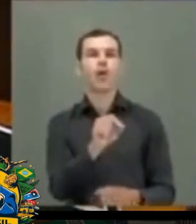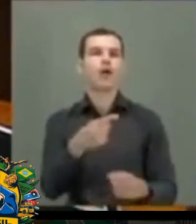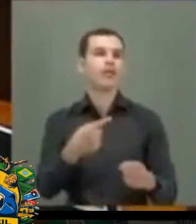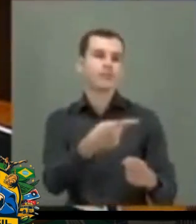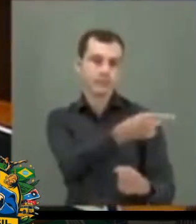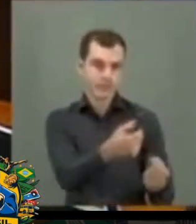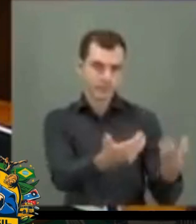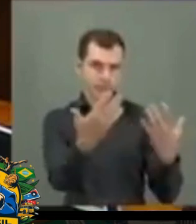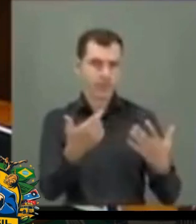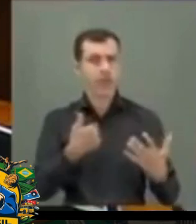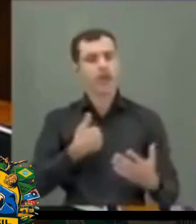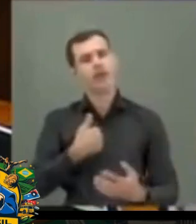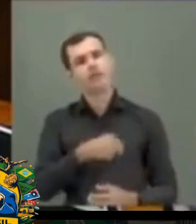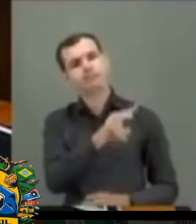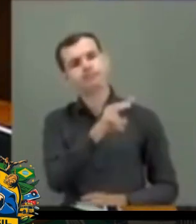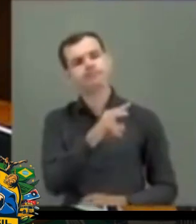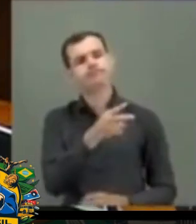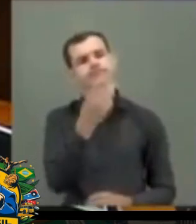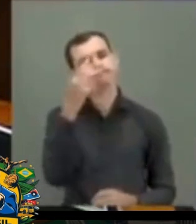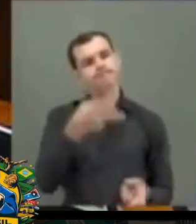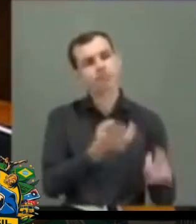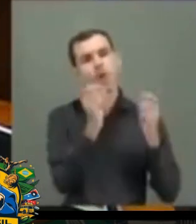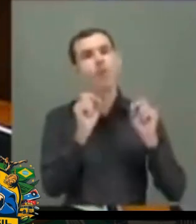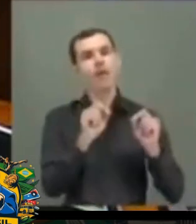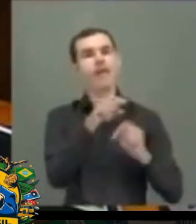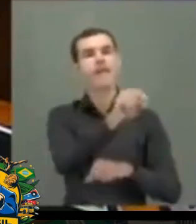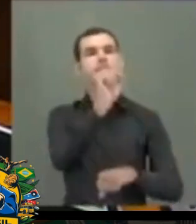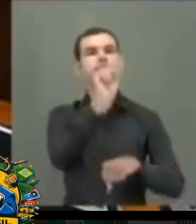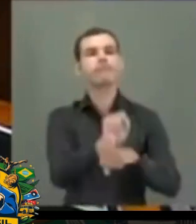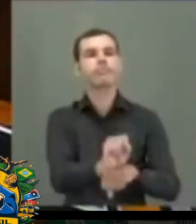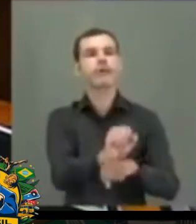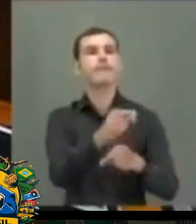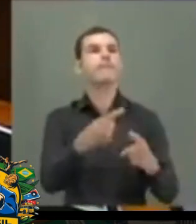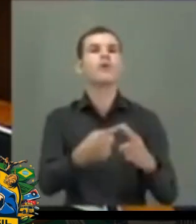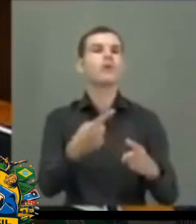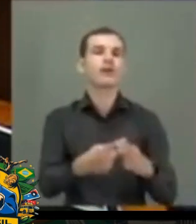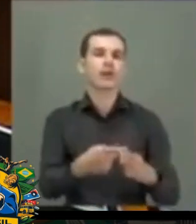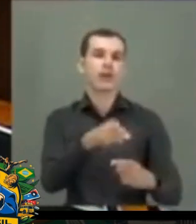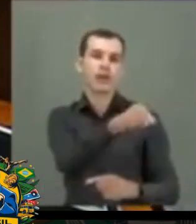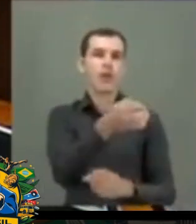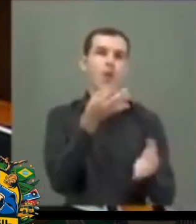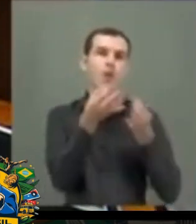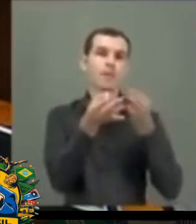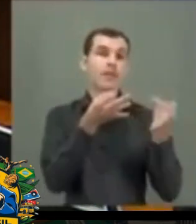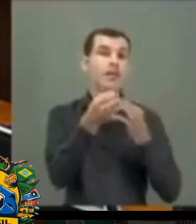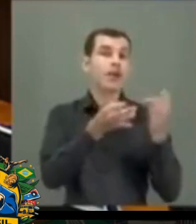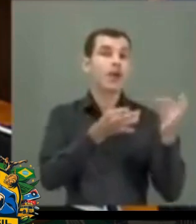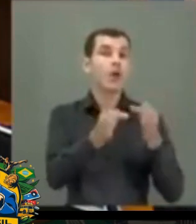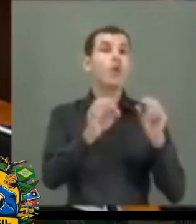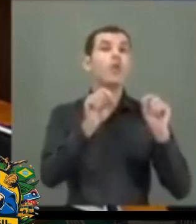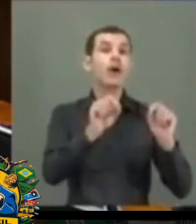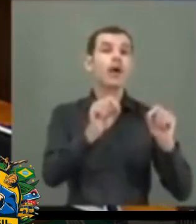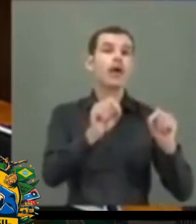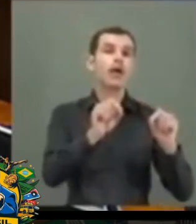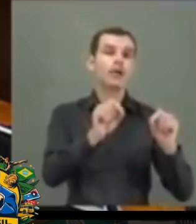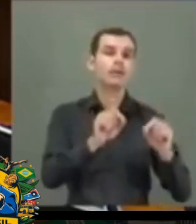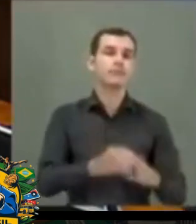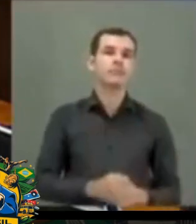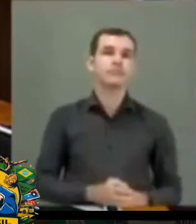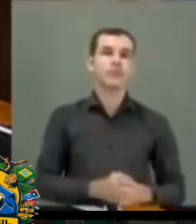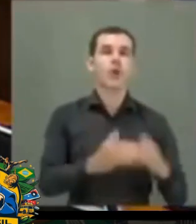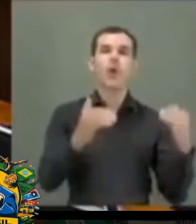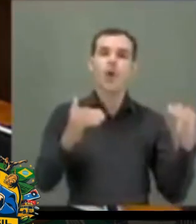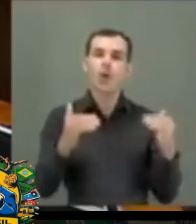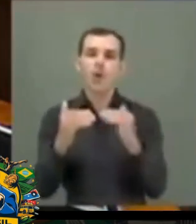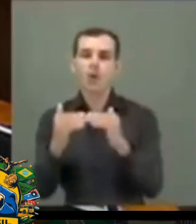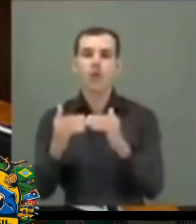que eu faço é porque ele foi retido, porque ele tinha opiniões que flertavam com o que